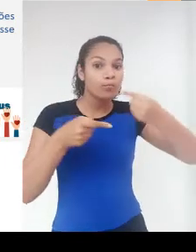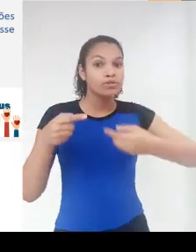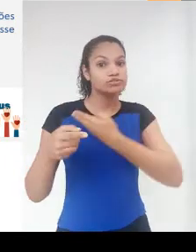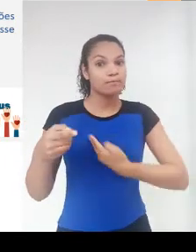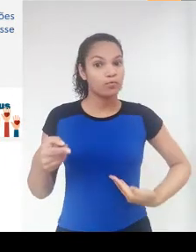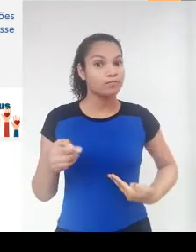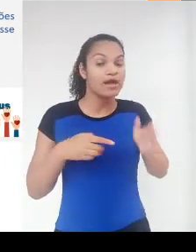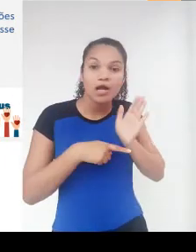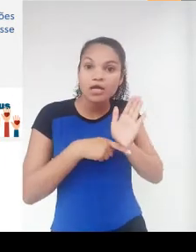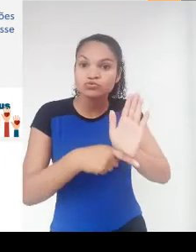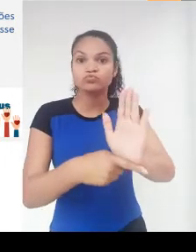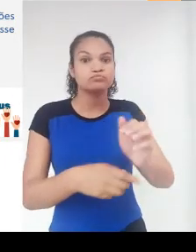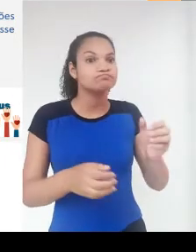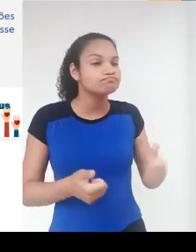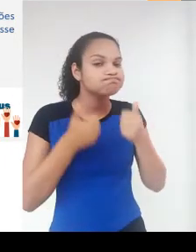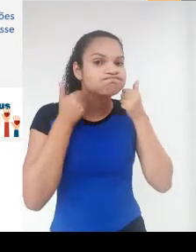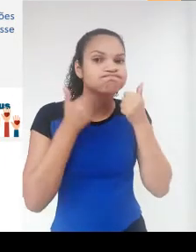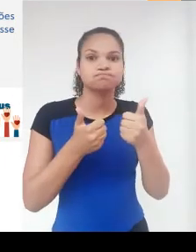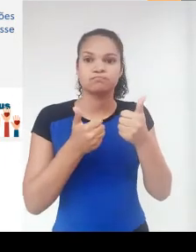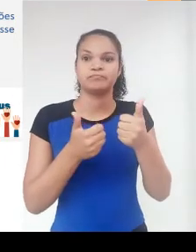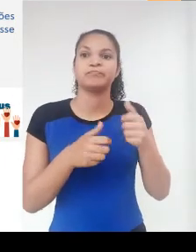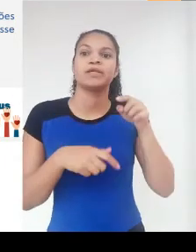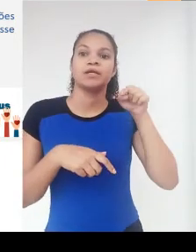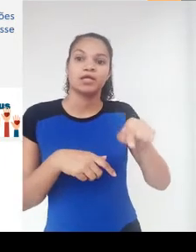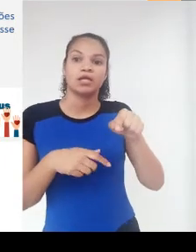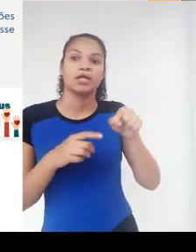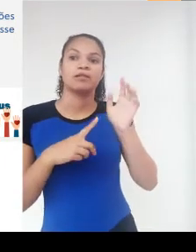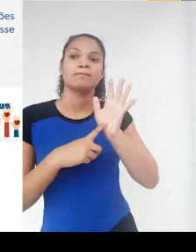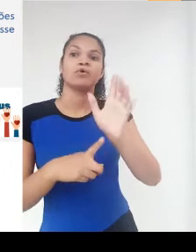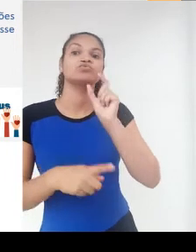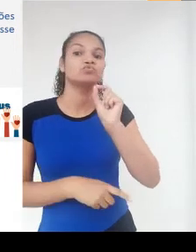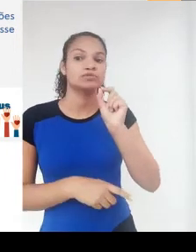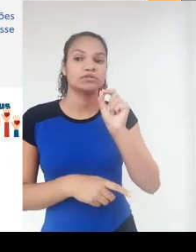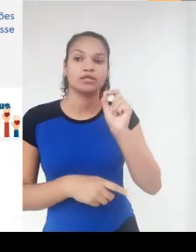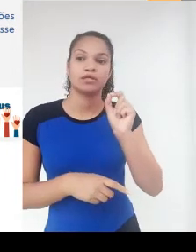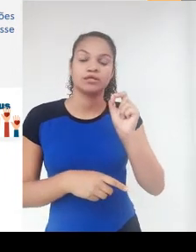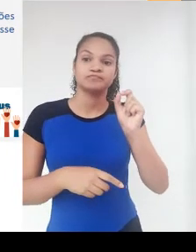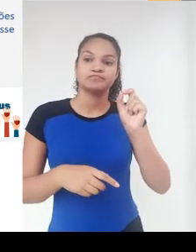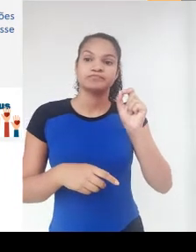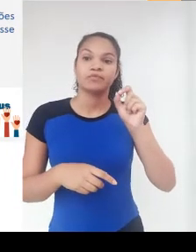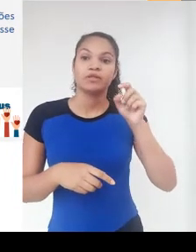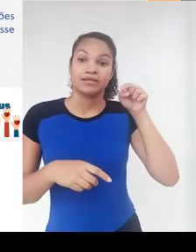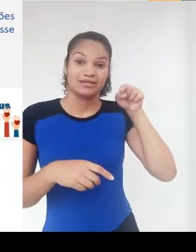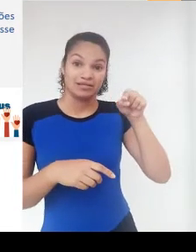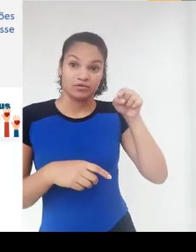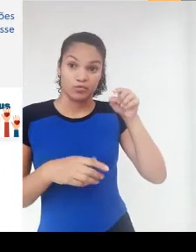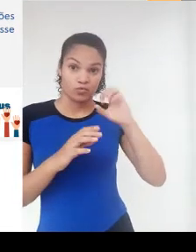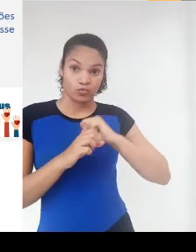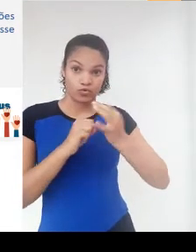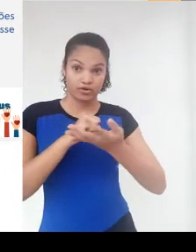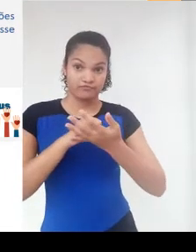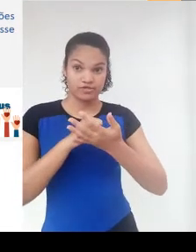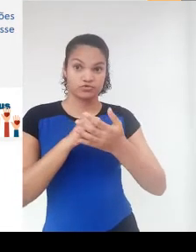muito. Então, outro estudo do Imperial College mostra que o coronavírus em 11 países